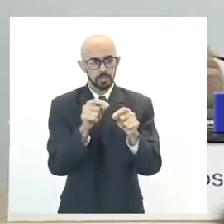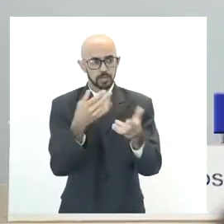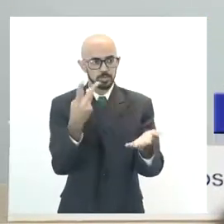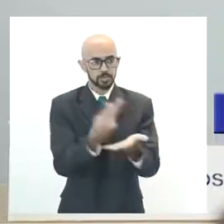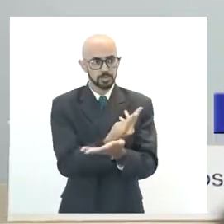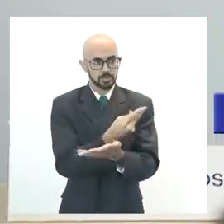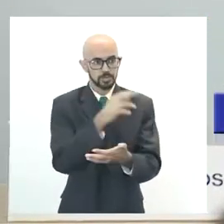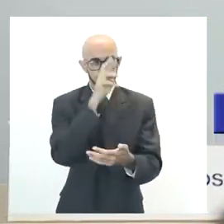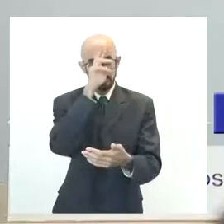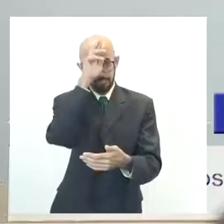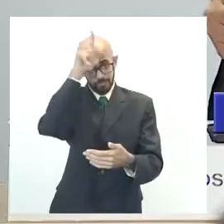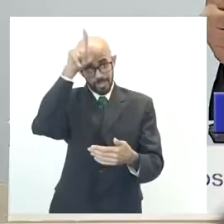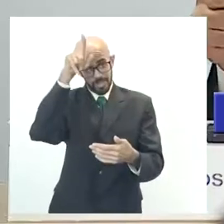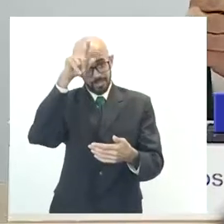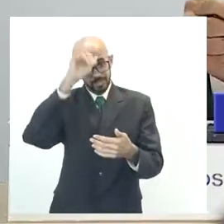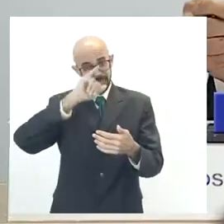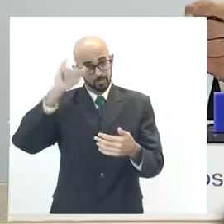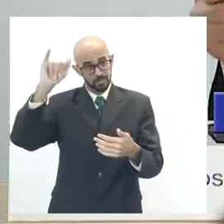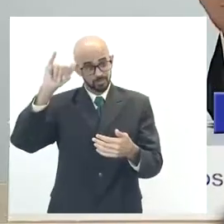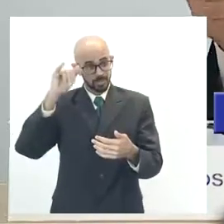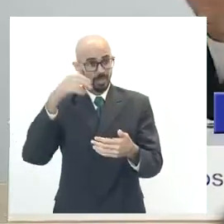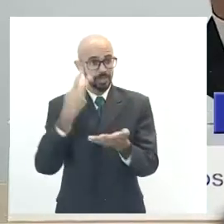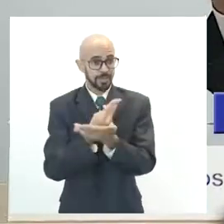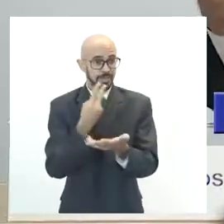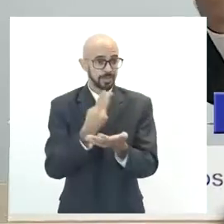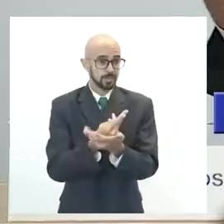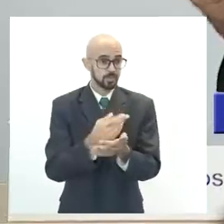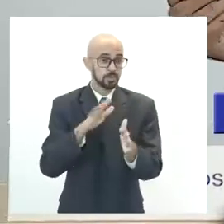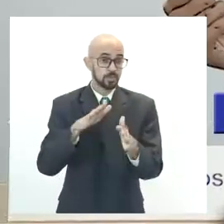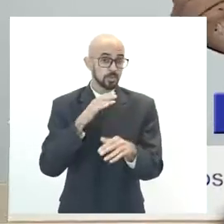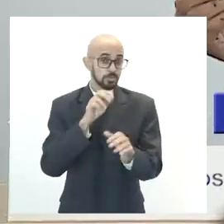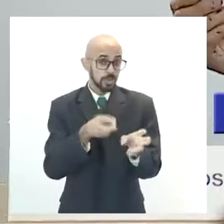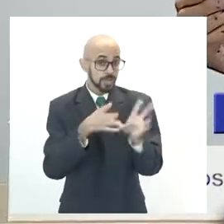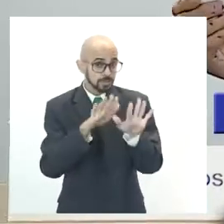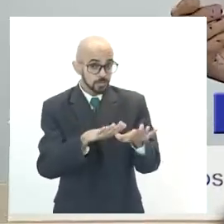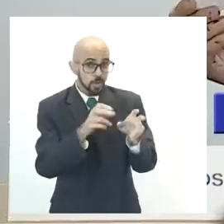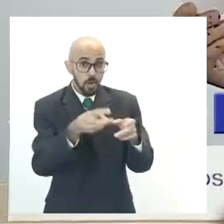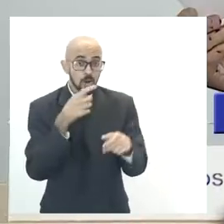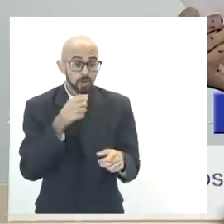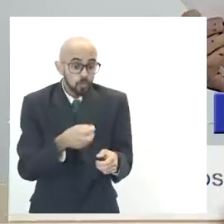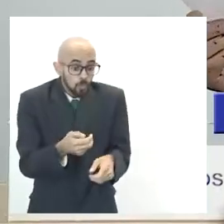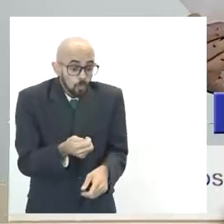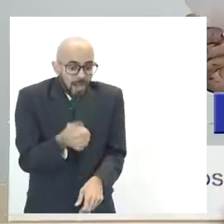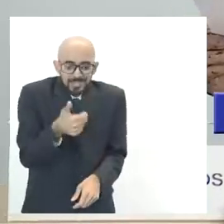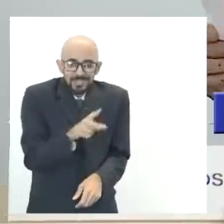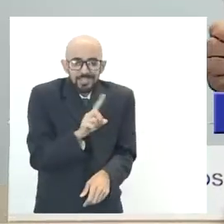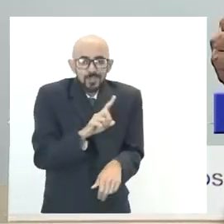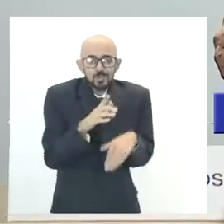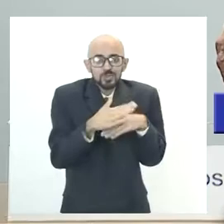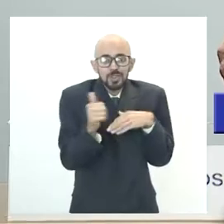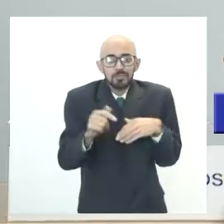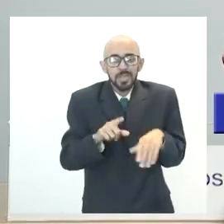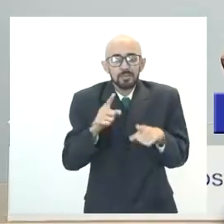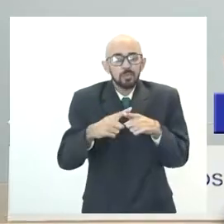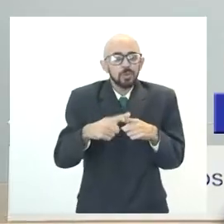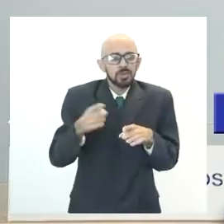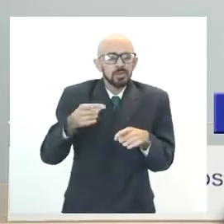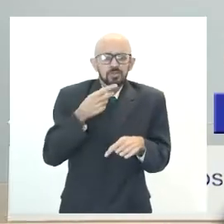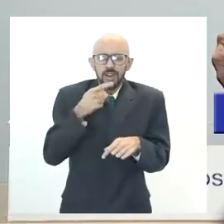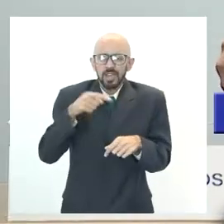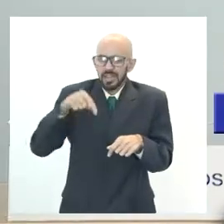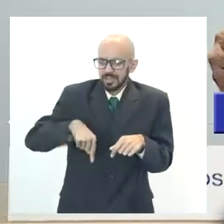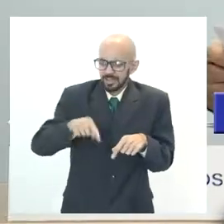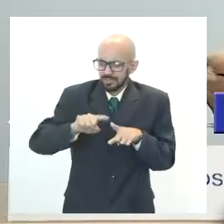continuado de anunciar e olha que quase que eu não chamo porque eu falei aqui não é